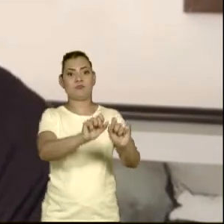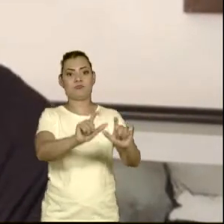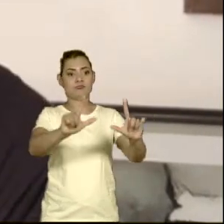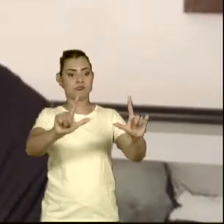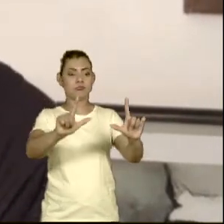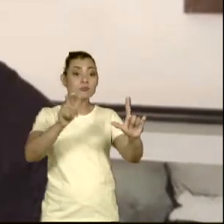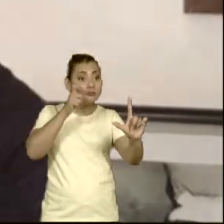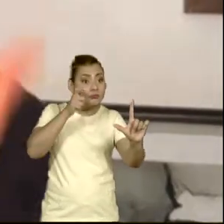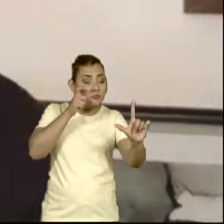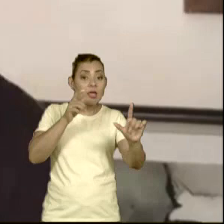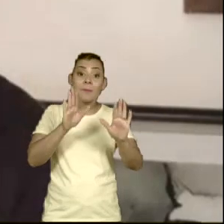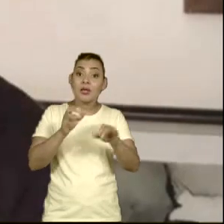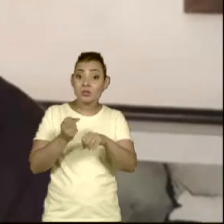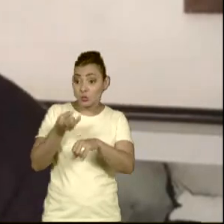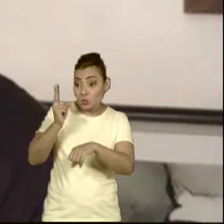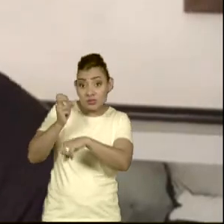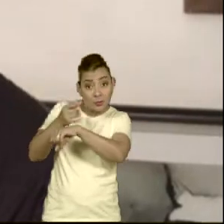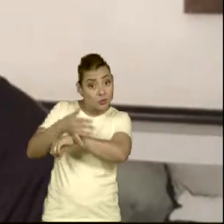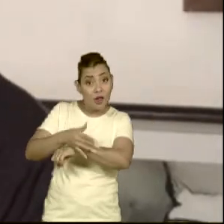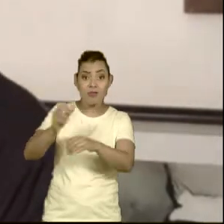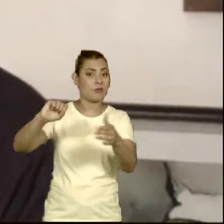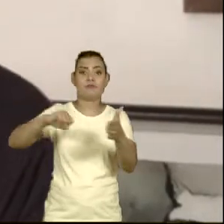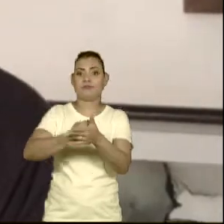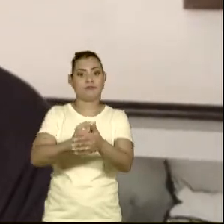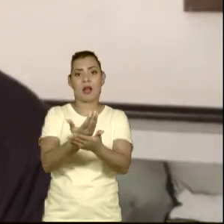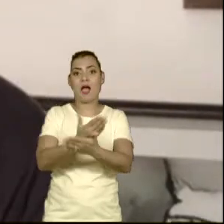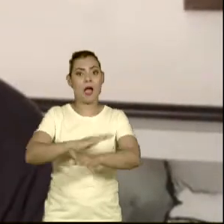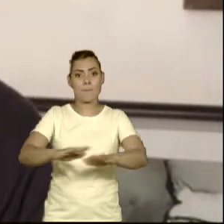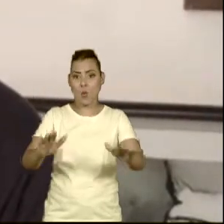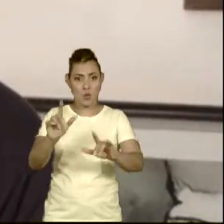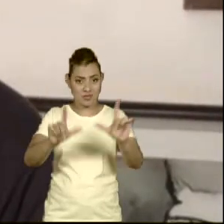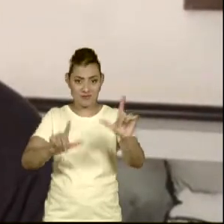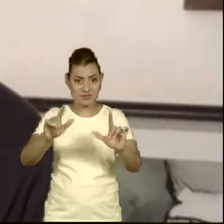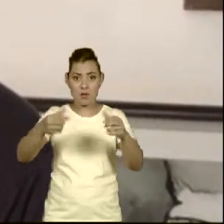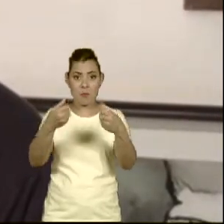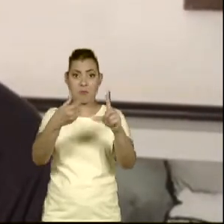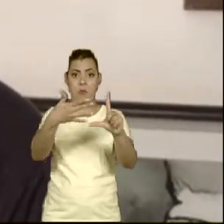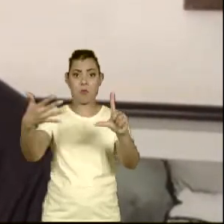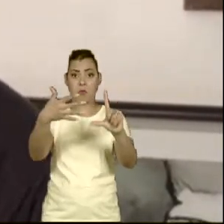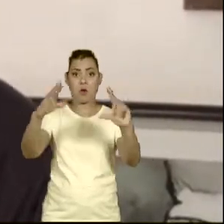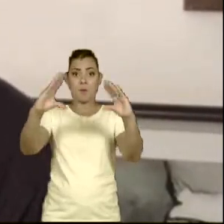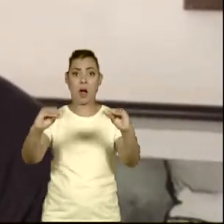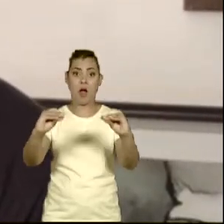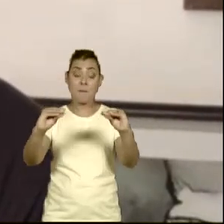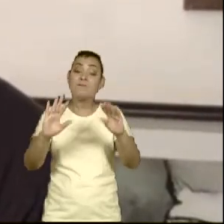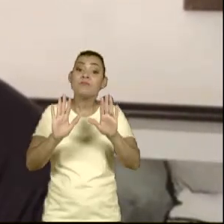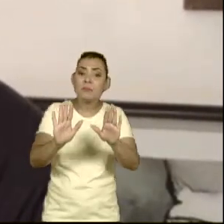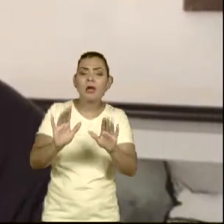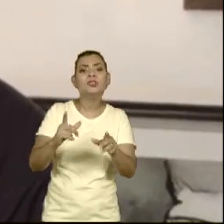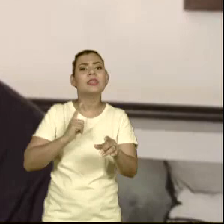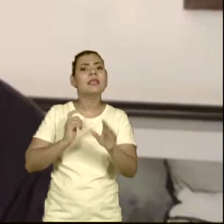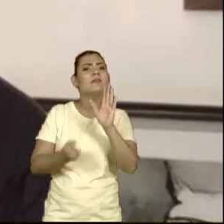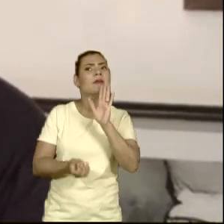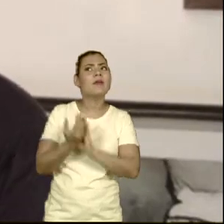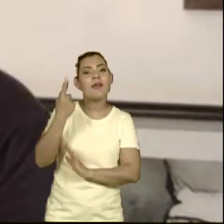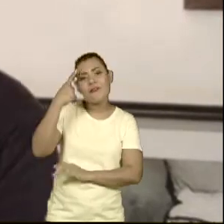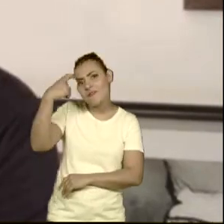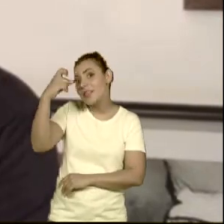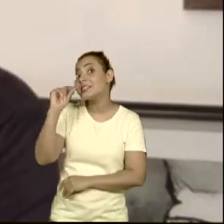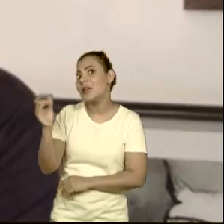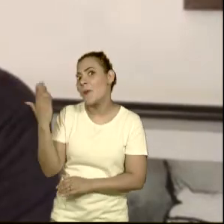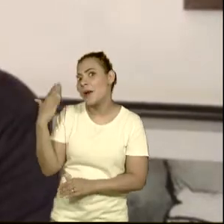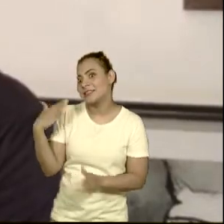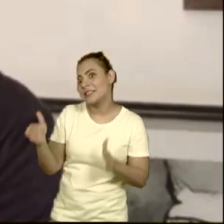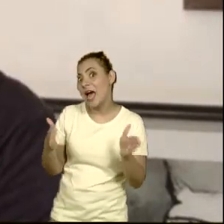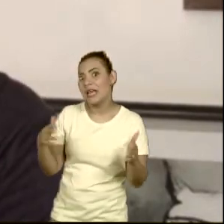que duas da manhã, eu ia embora. Não tinha mais. Aí, gente, apareceu uma invenção, na